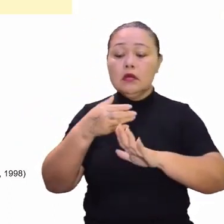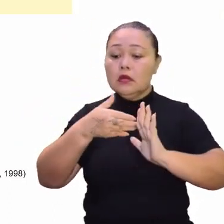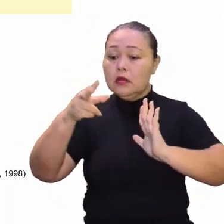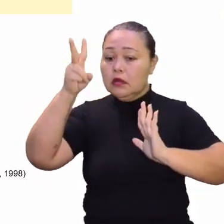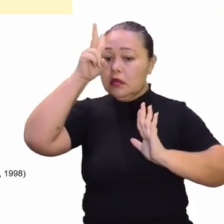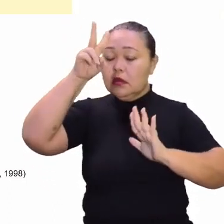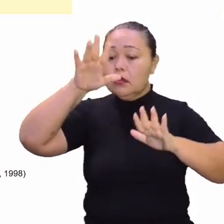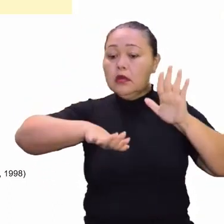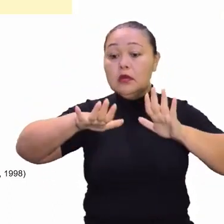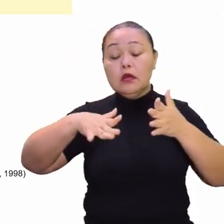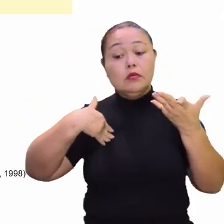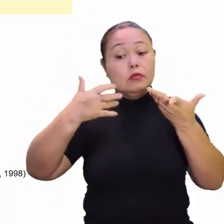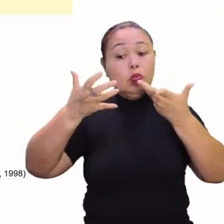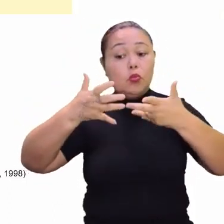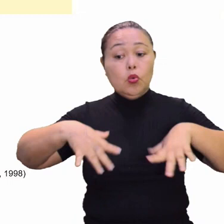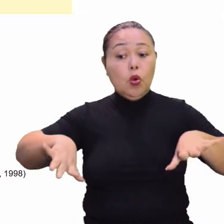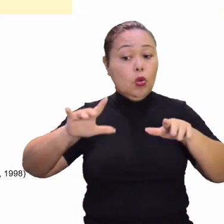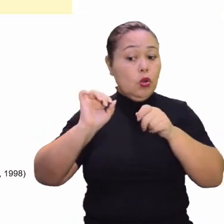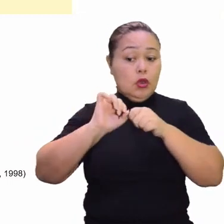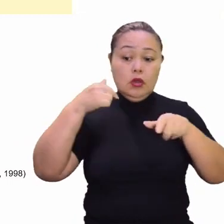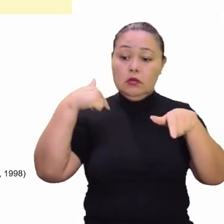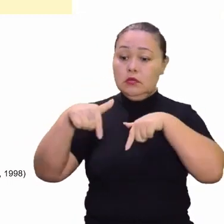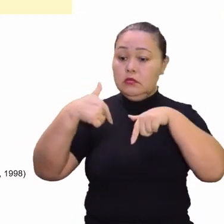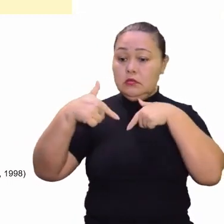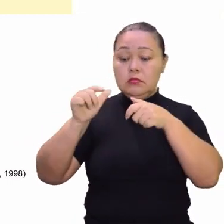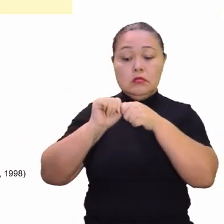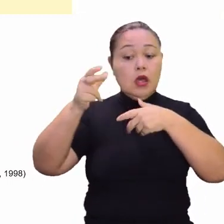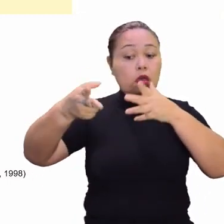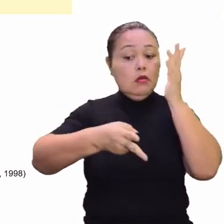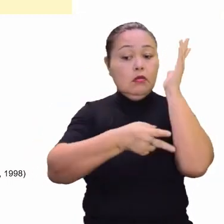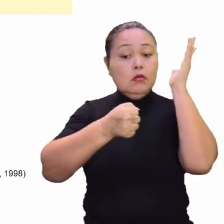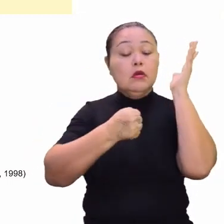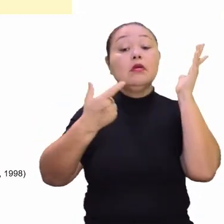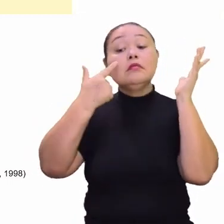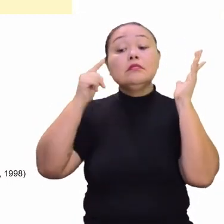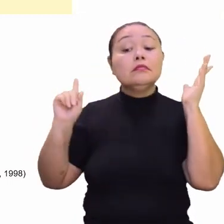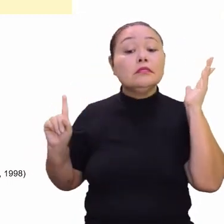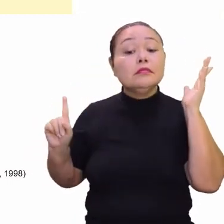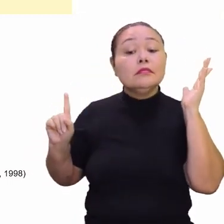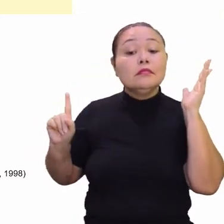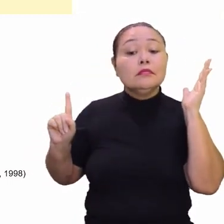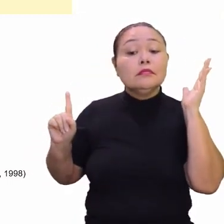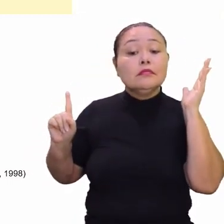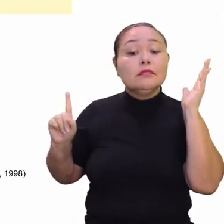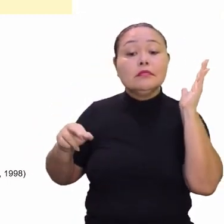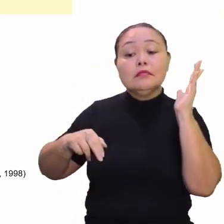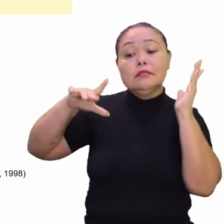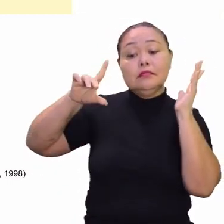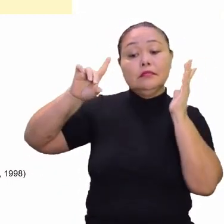história muitos resistiam a fazer esse trabalho. Então vai entrar aí quem? O